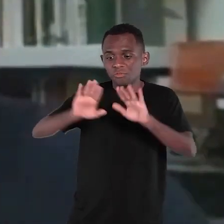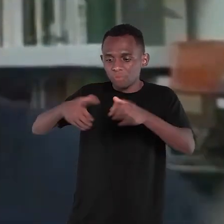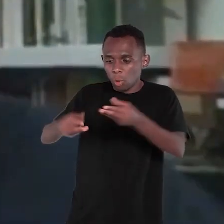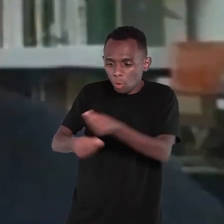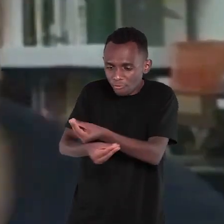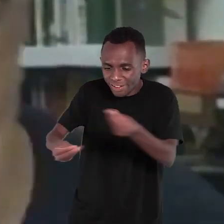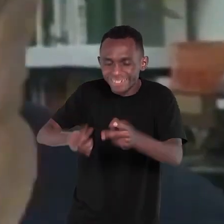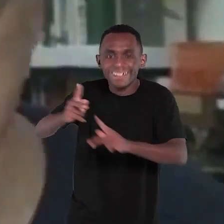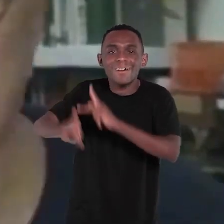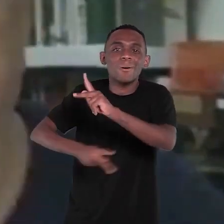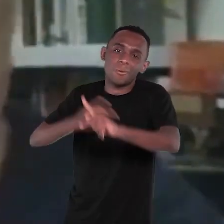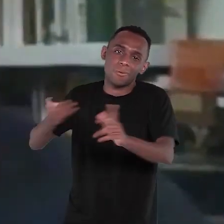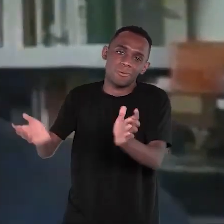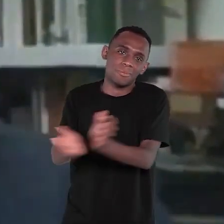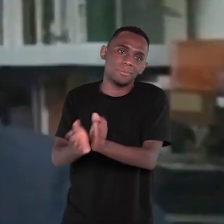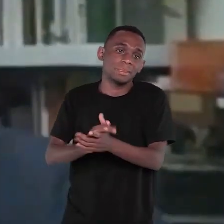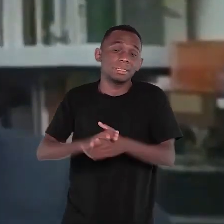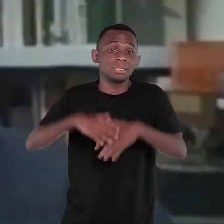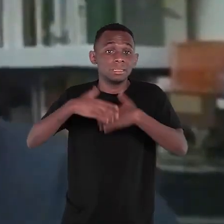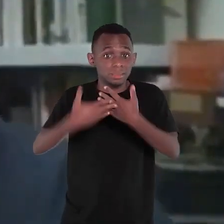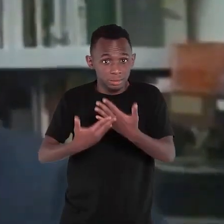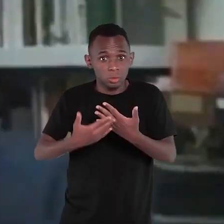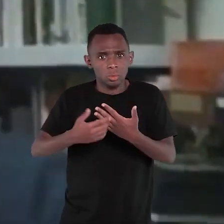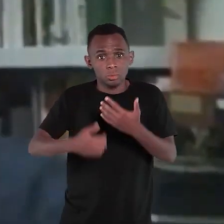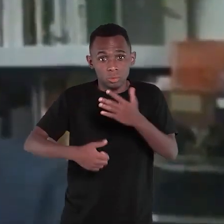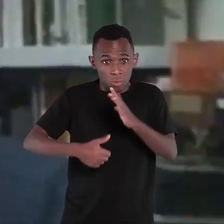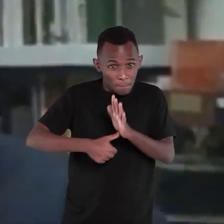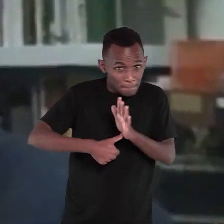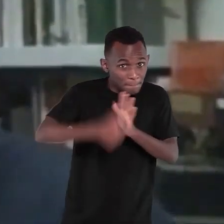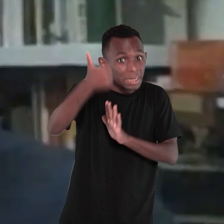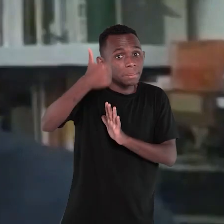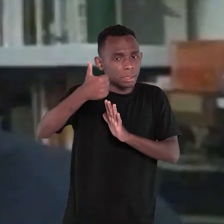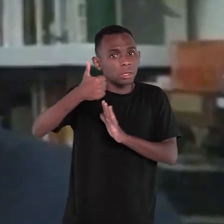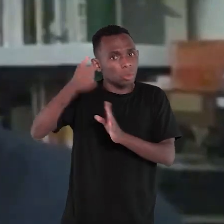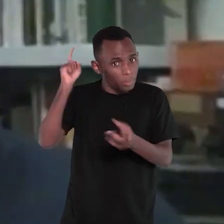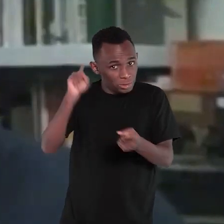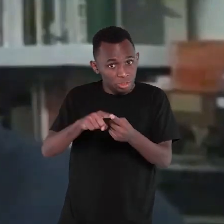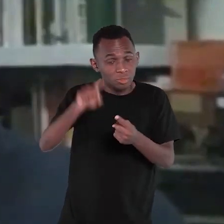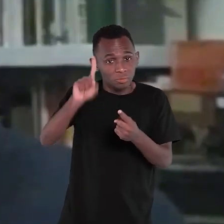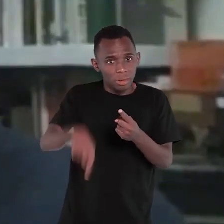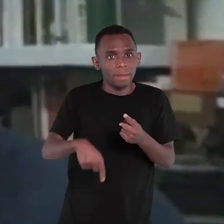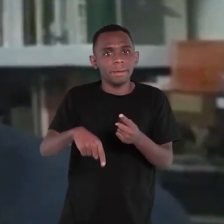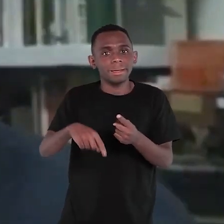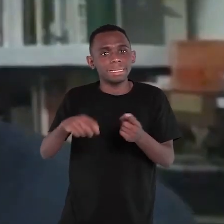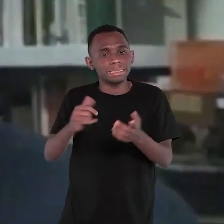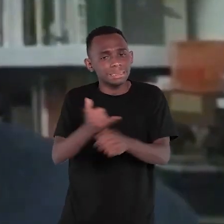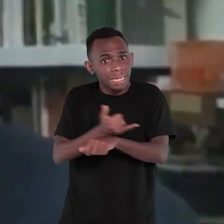Então, esse é o fundamento, né? Então, eu acho que o primeiro segredo é esse,